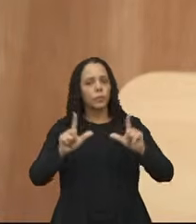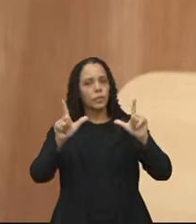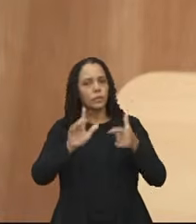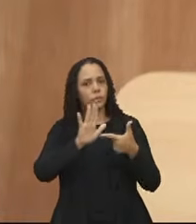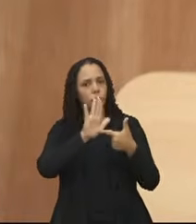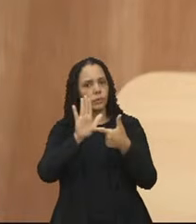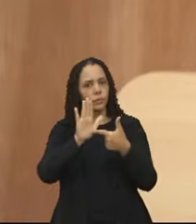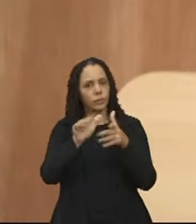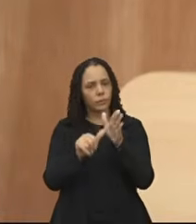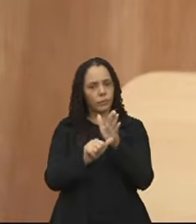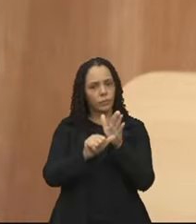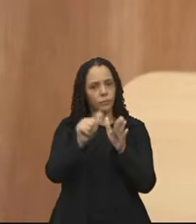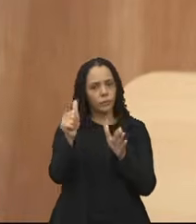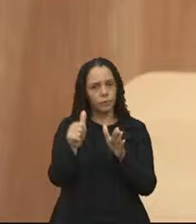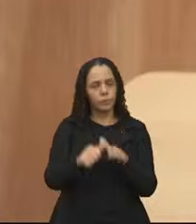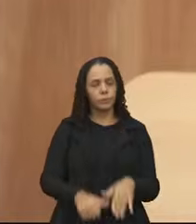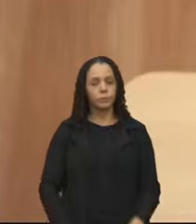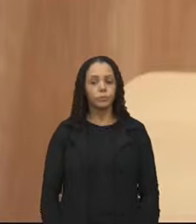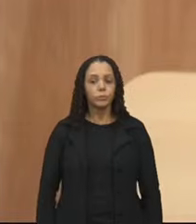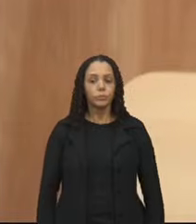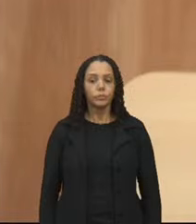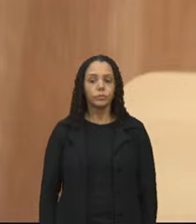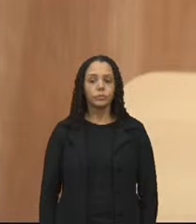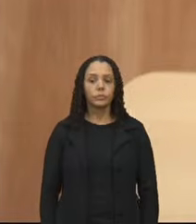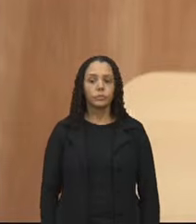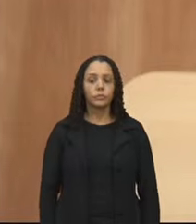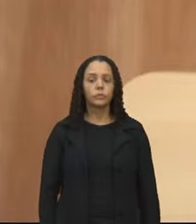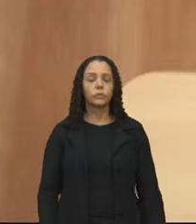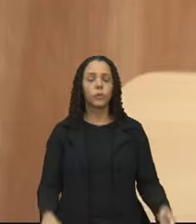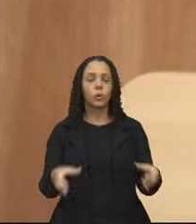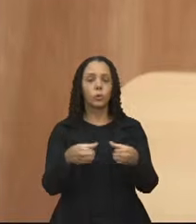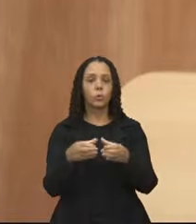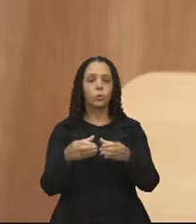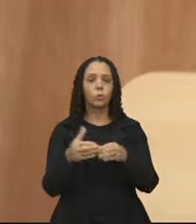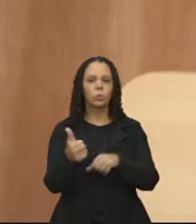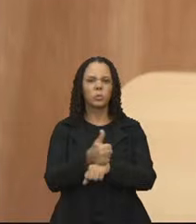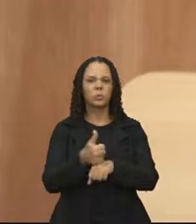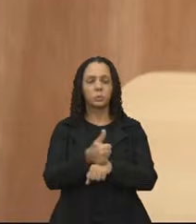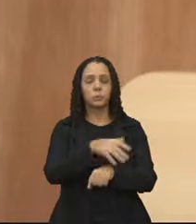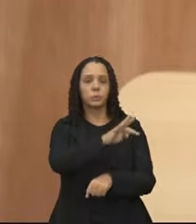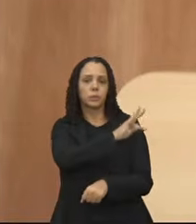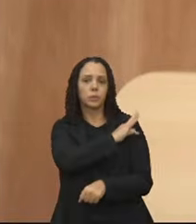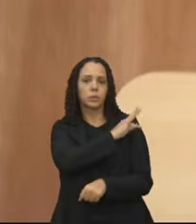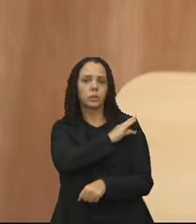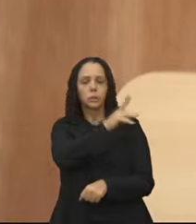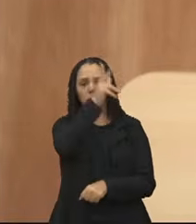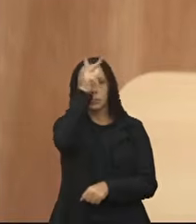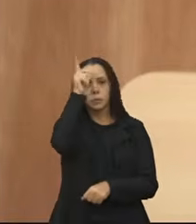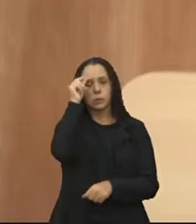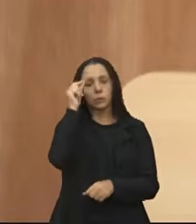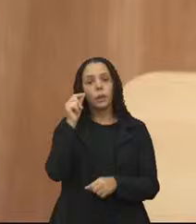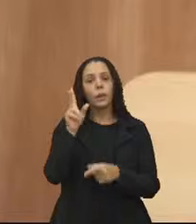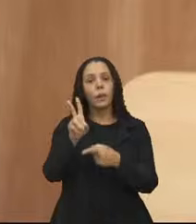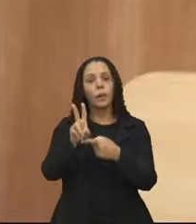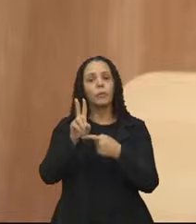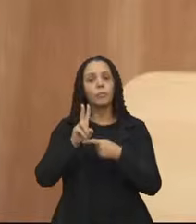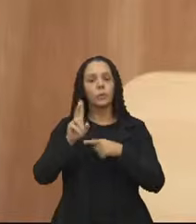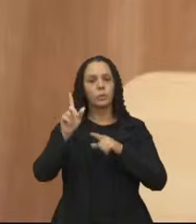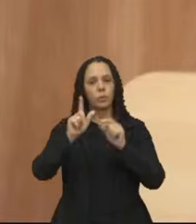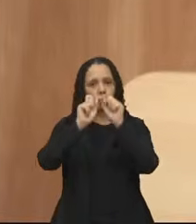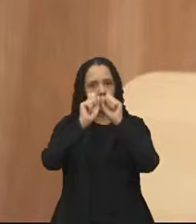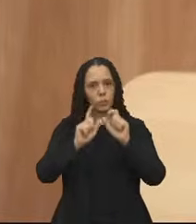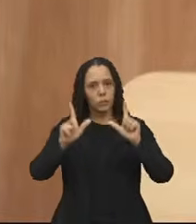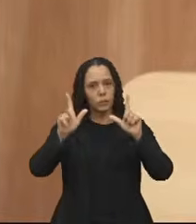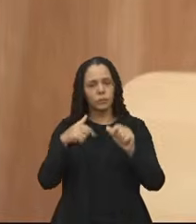gentileza, porque os técnicos da Prefeitura nos emprestaram os slides que eles prepararam, para que a